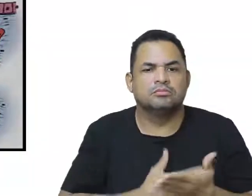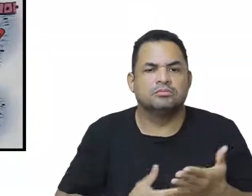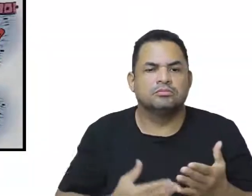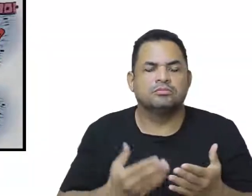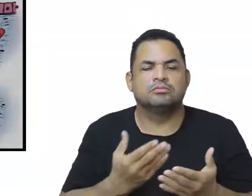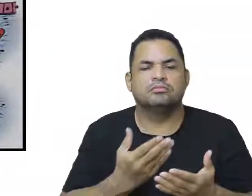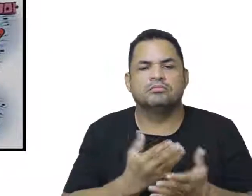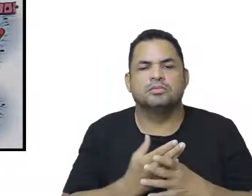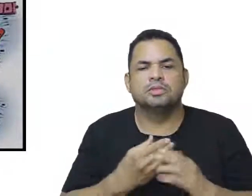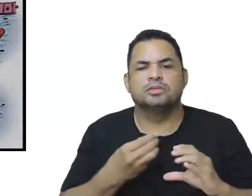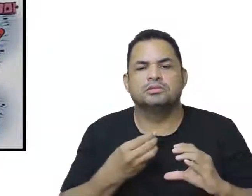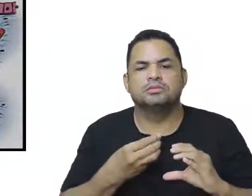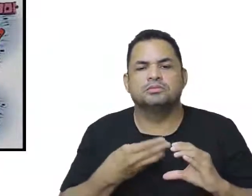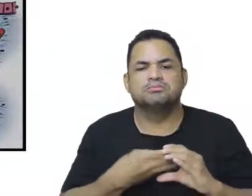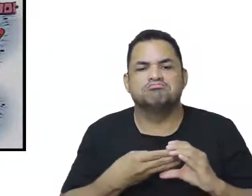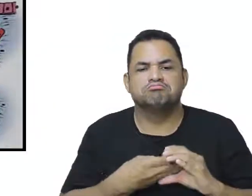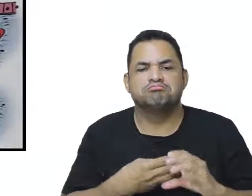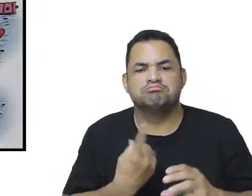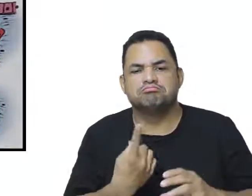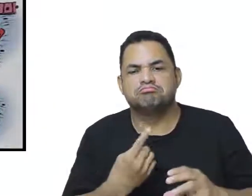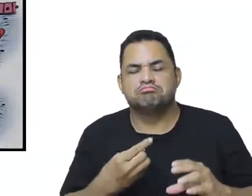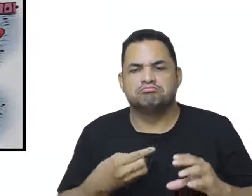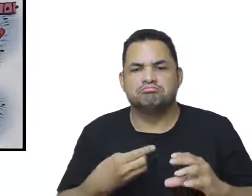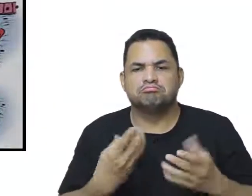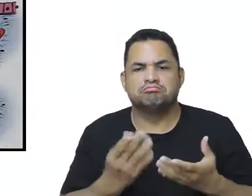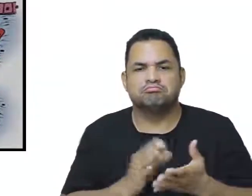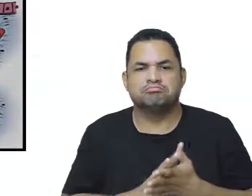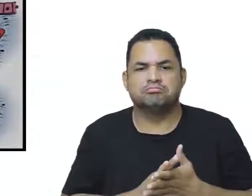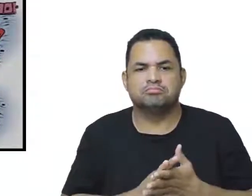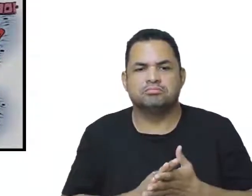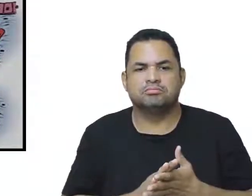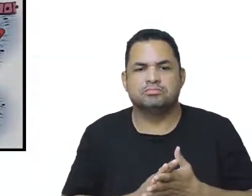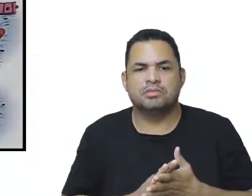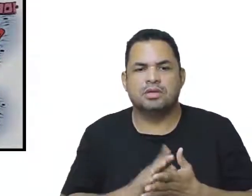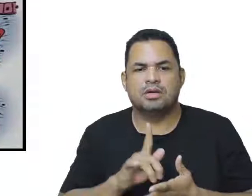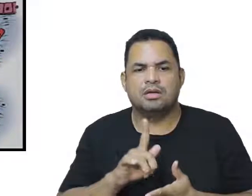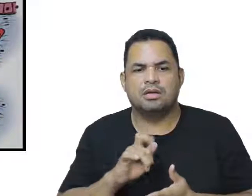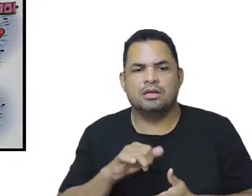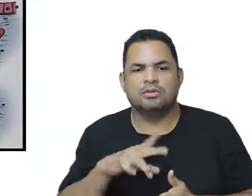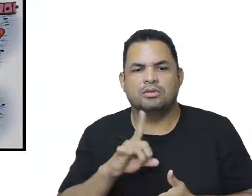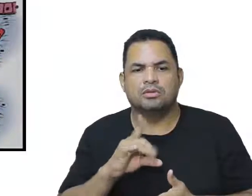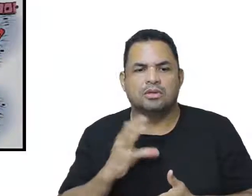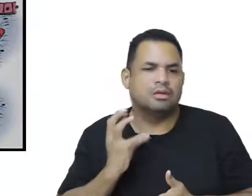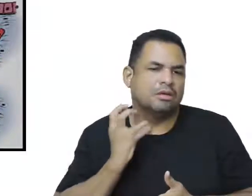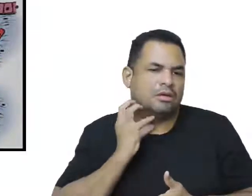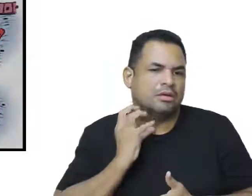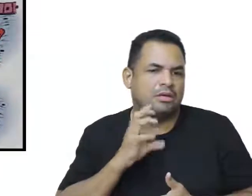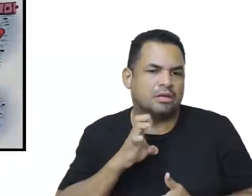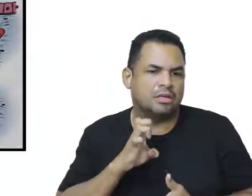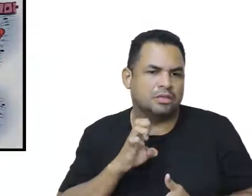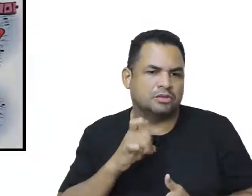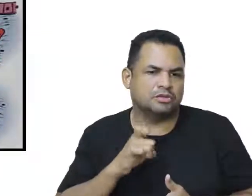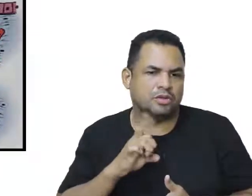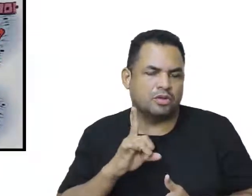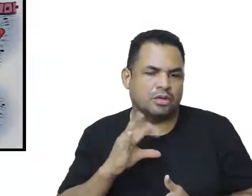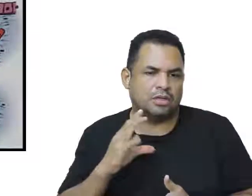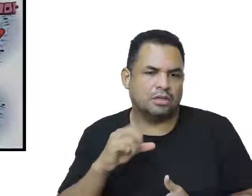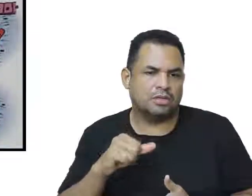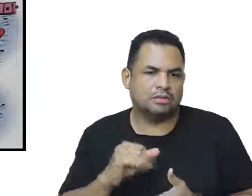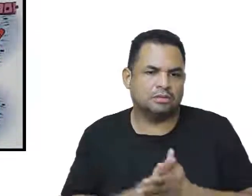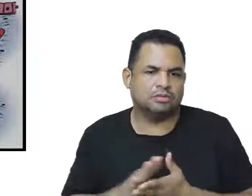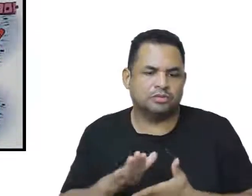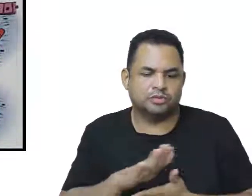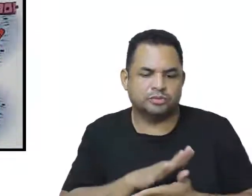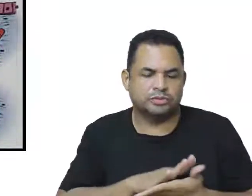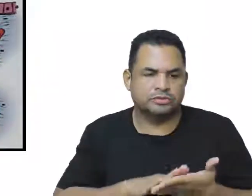ou pluricelulares, né, ó, formação de uma glândula exócrina. Você percebe aqui que ela tem a superfície que vai permitir